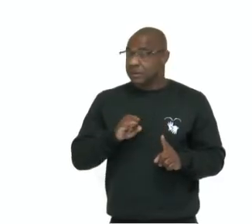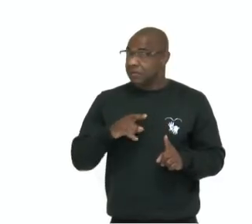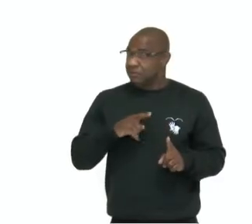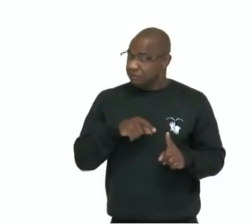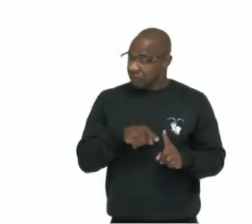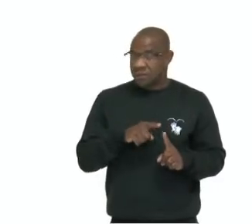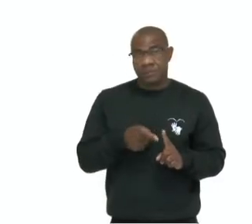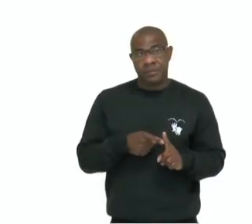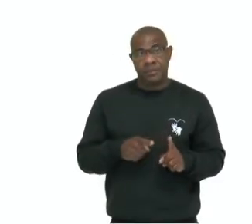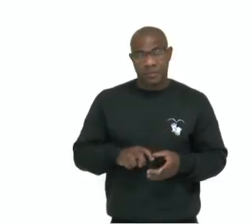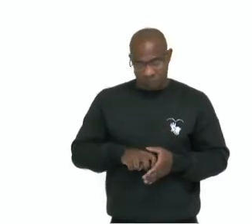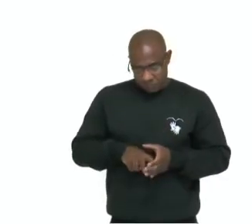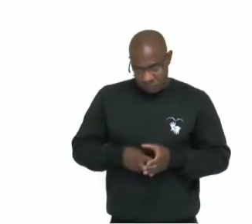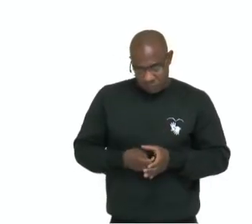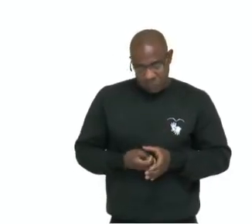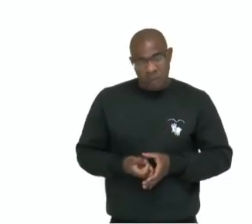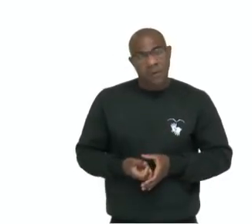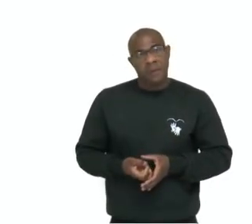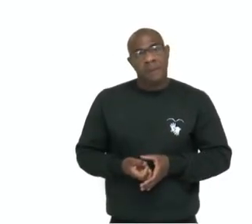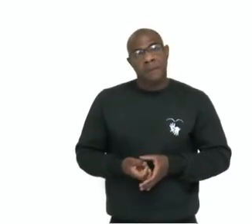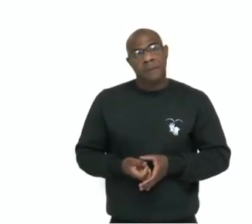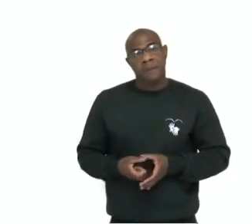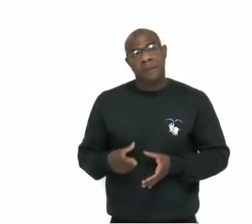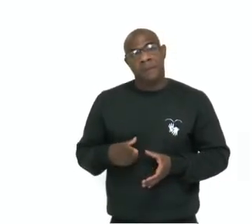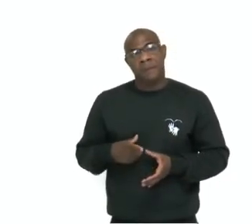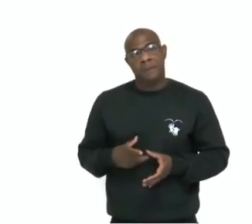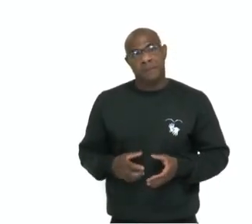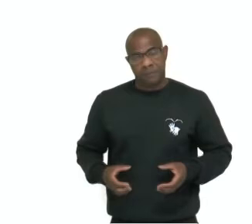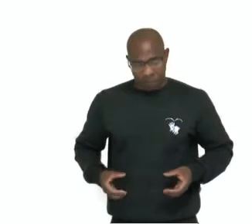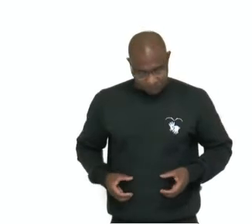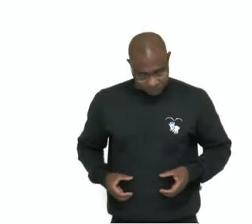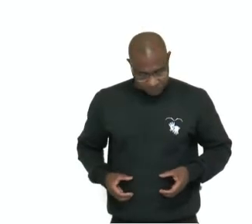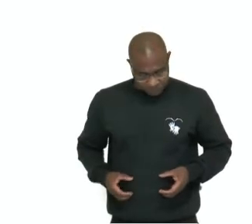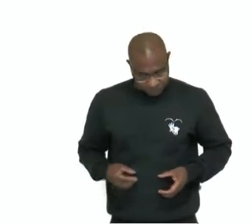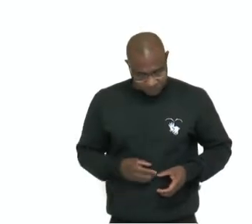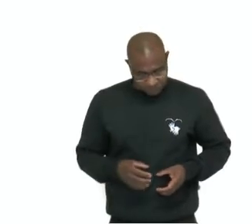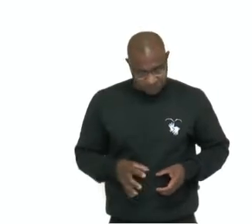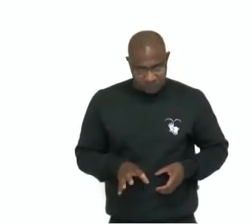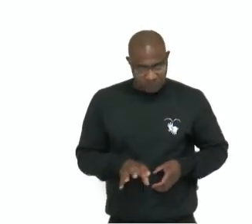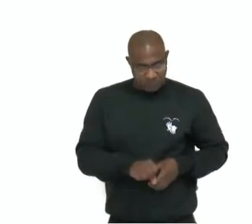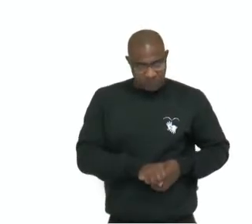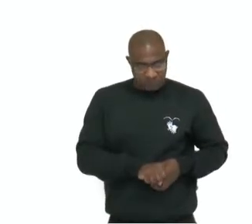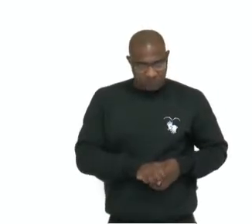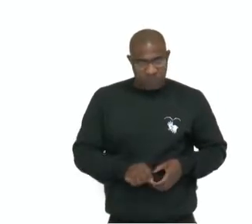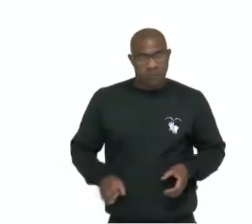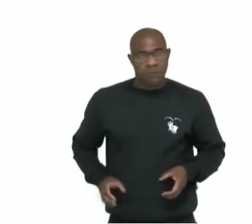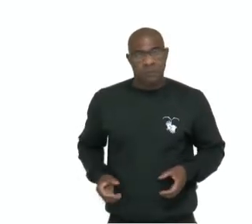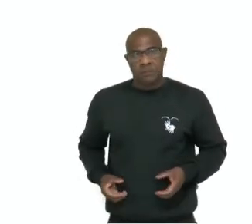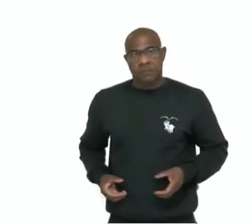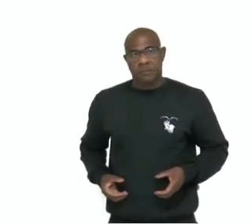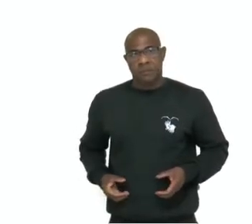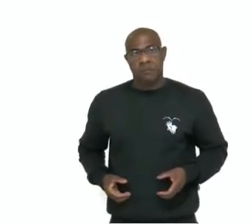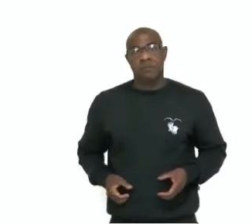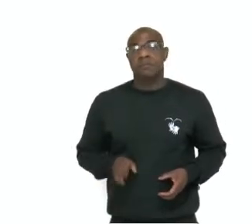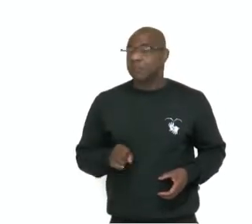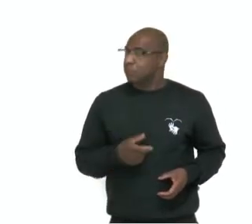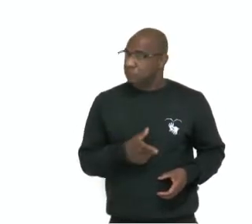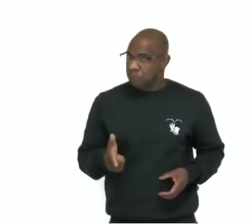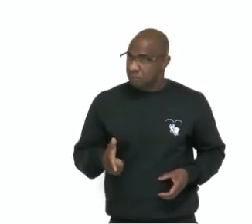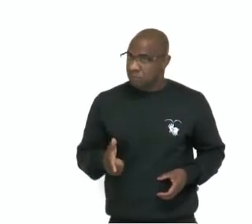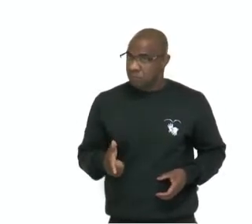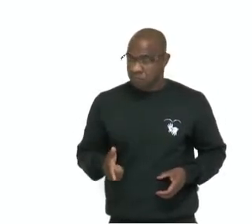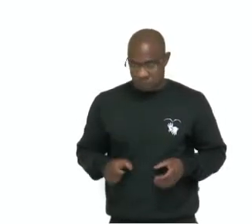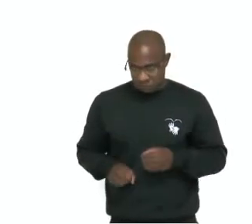esse embriãozinho vai se fixar nessa parede do útero. Se não ocorrer a fecundação, ocorre a descamação dessa